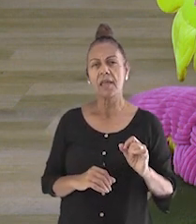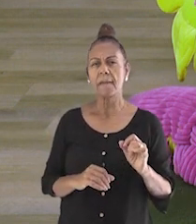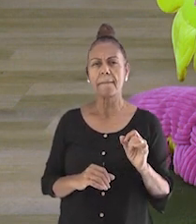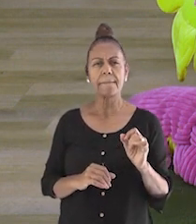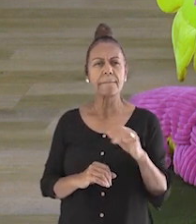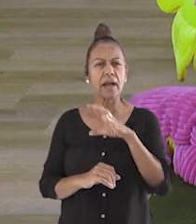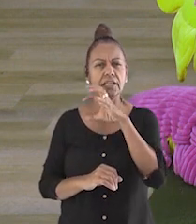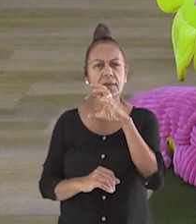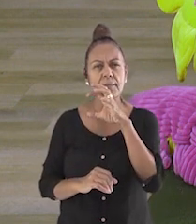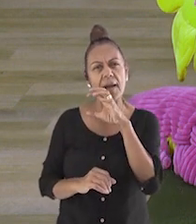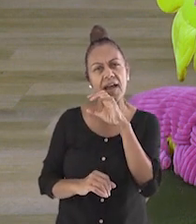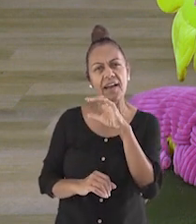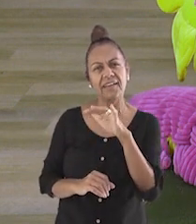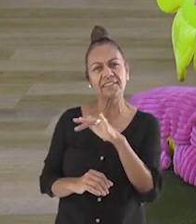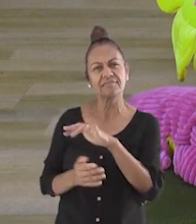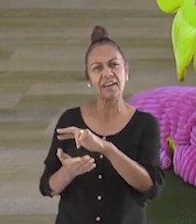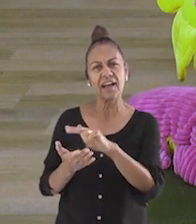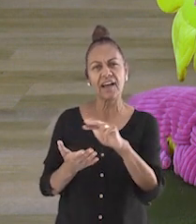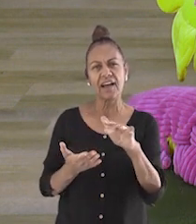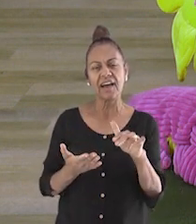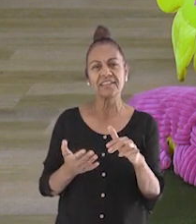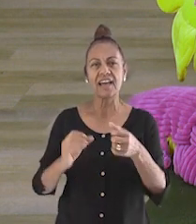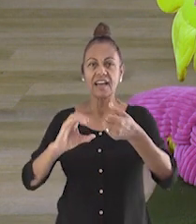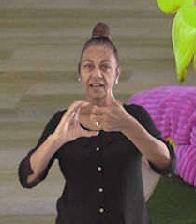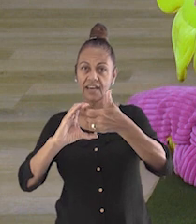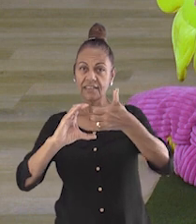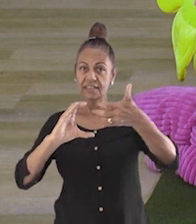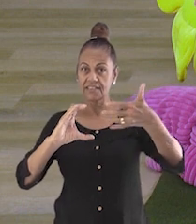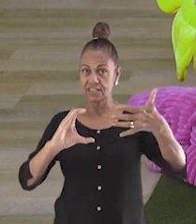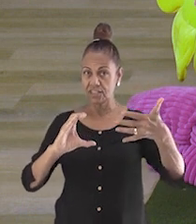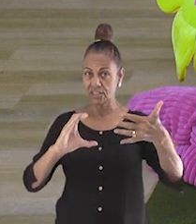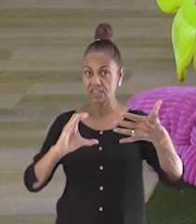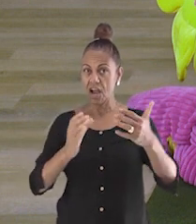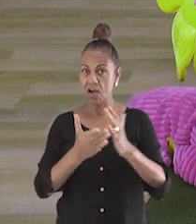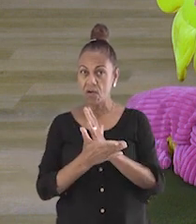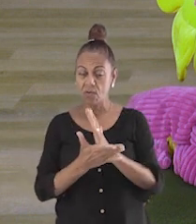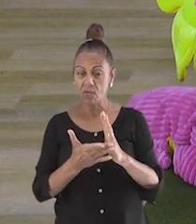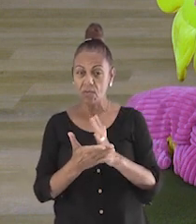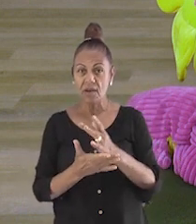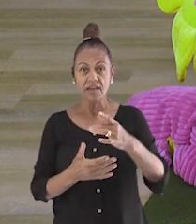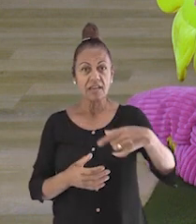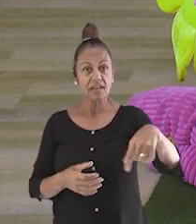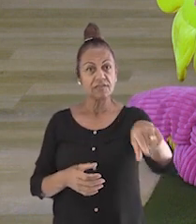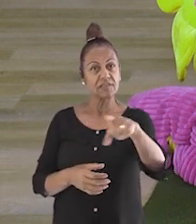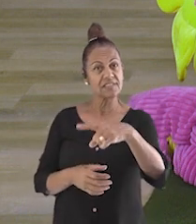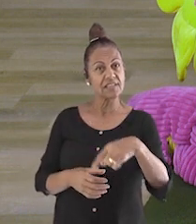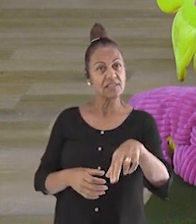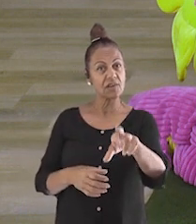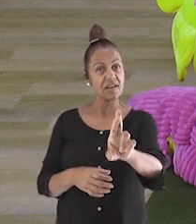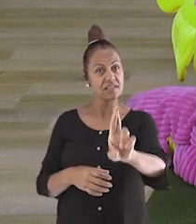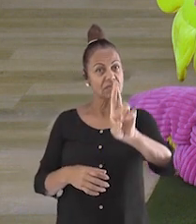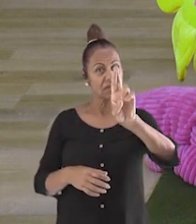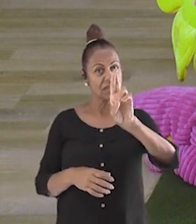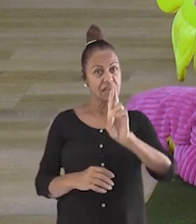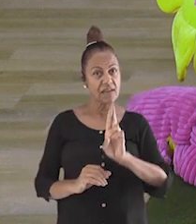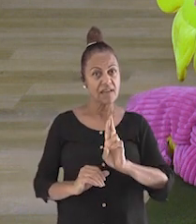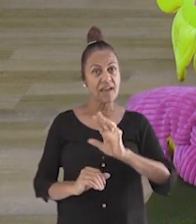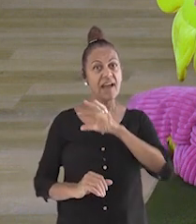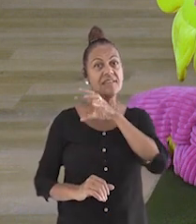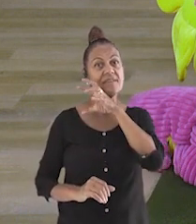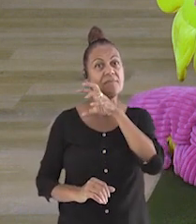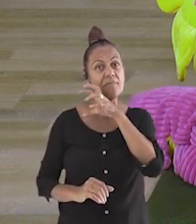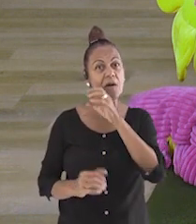cor e algumas características do bicho de jardim. E vocês irão me dizer qual é